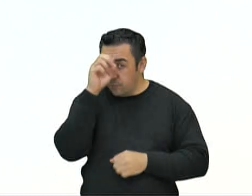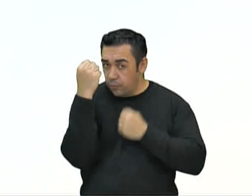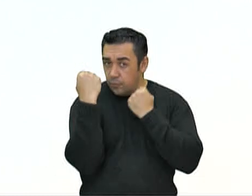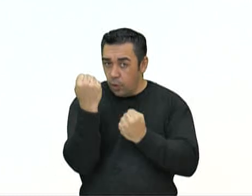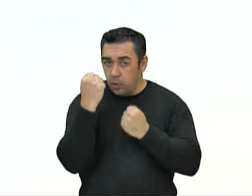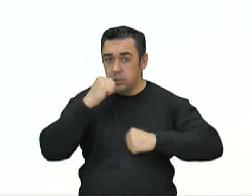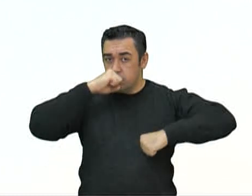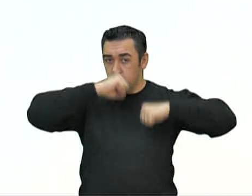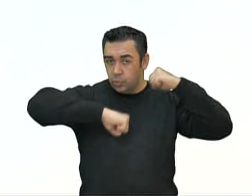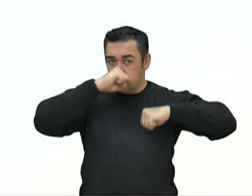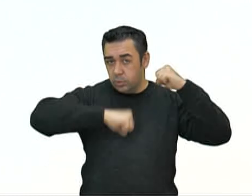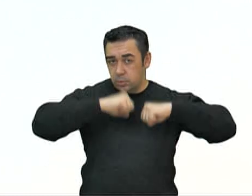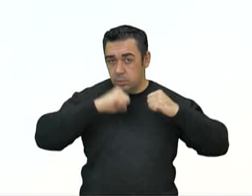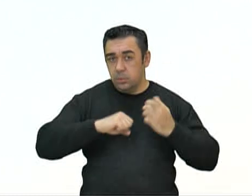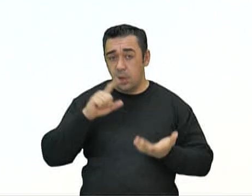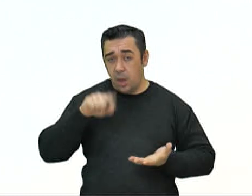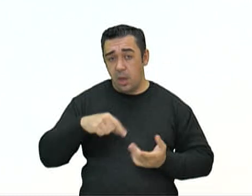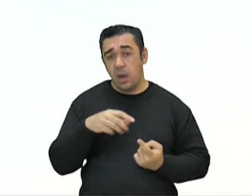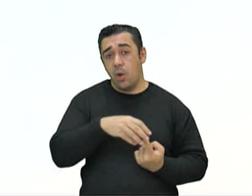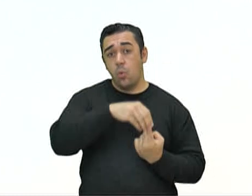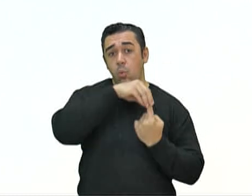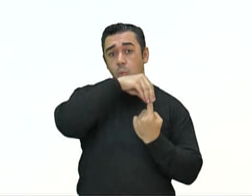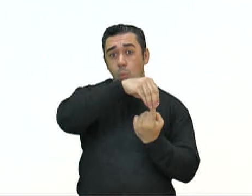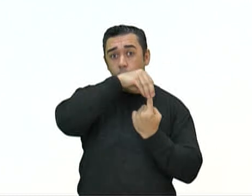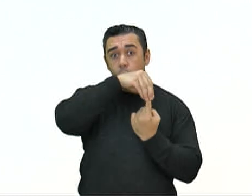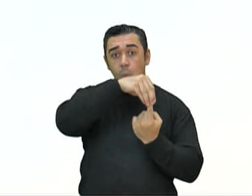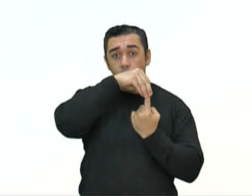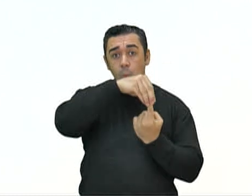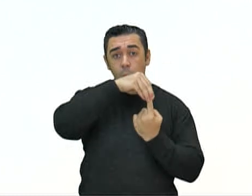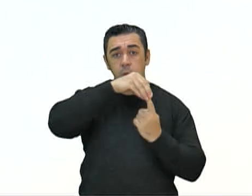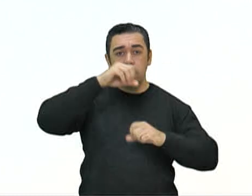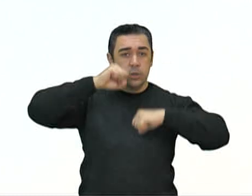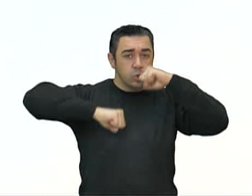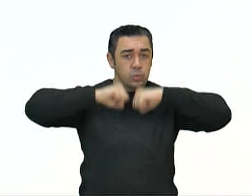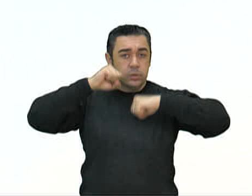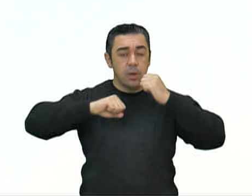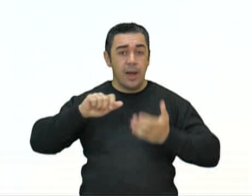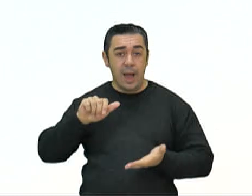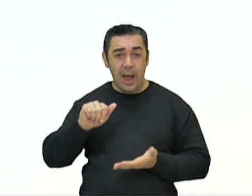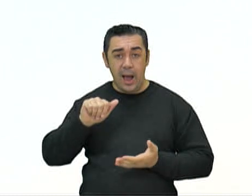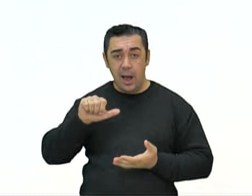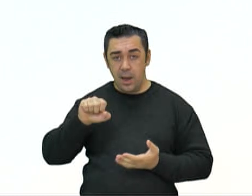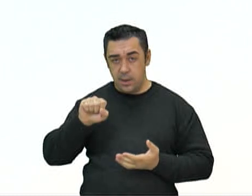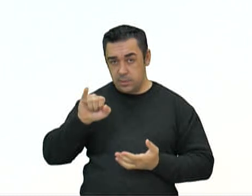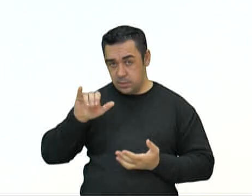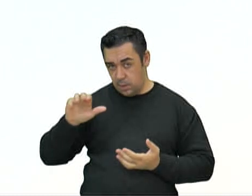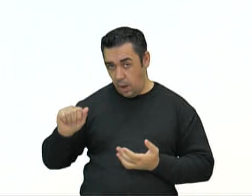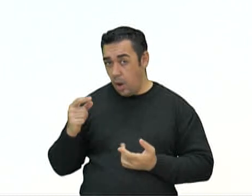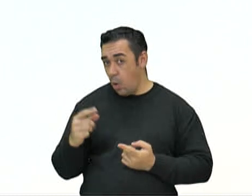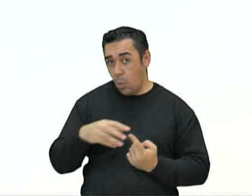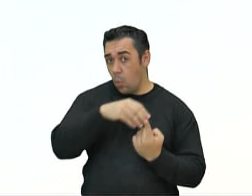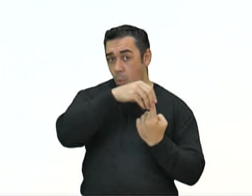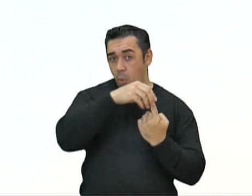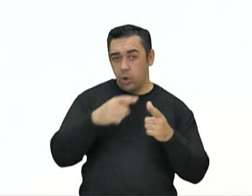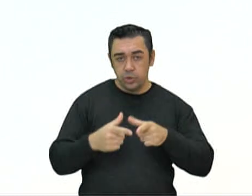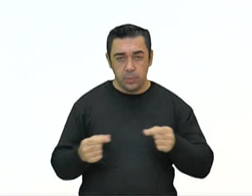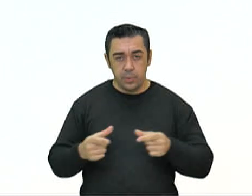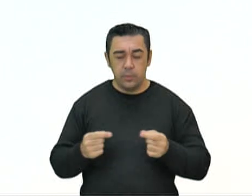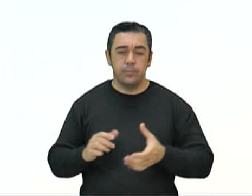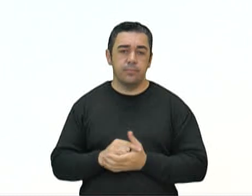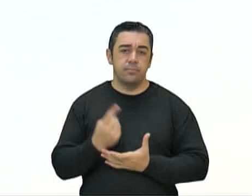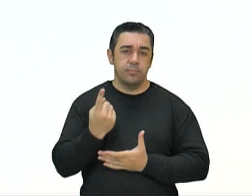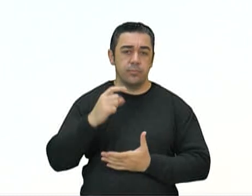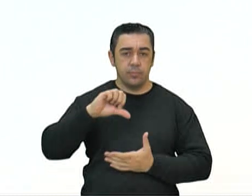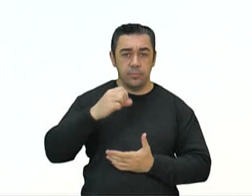industrial. Aliás, era a única potência industrial da Ásia toda, o Japão. Em 1931,